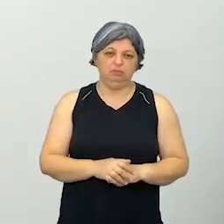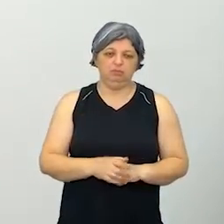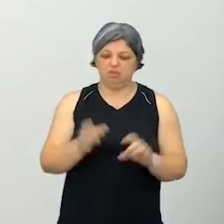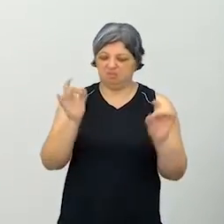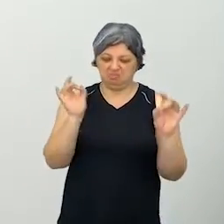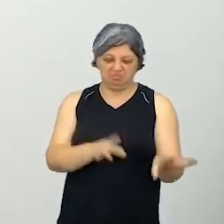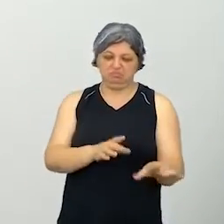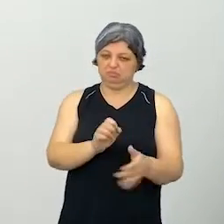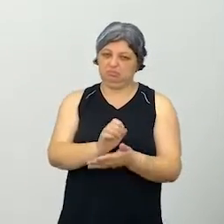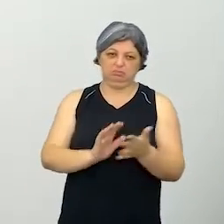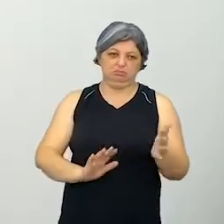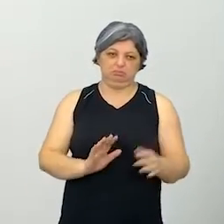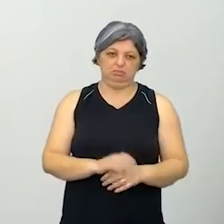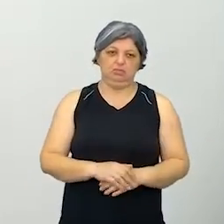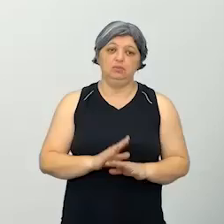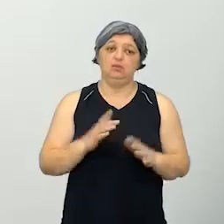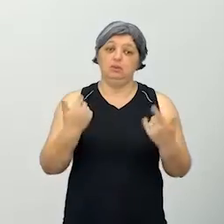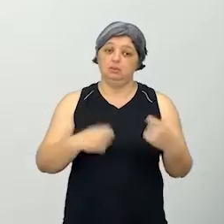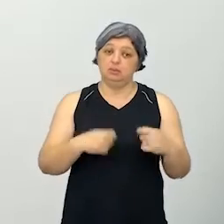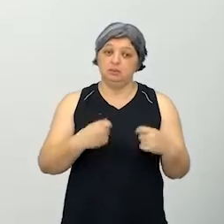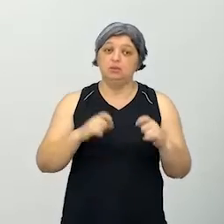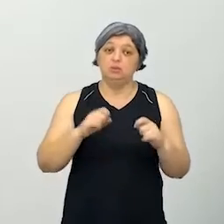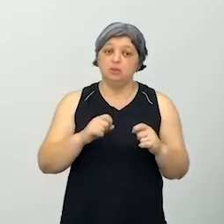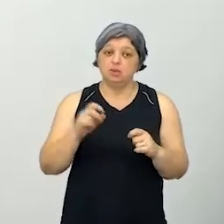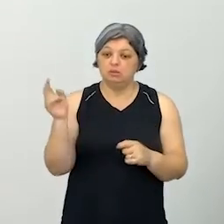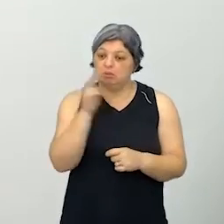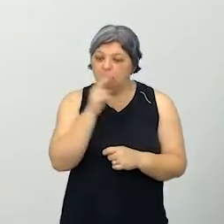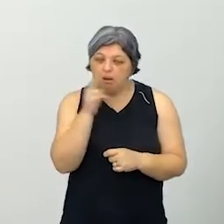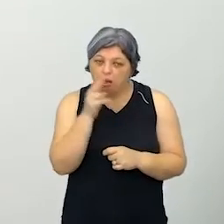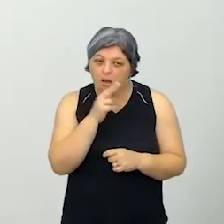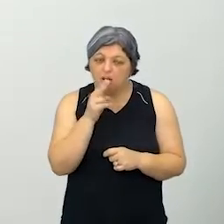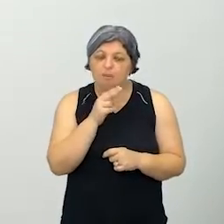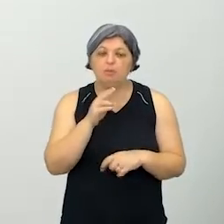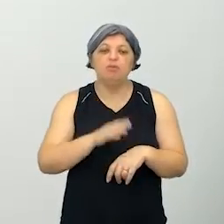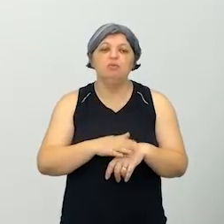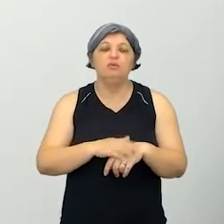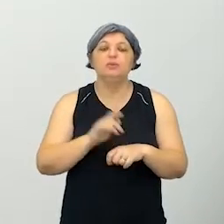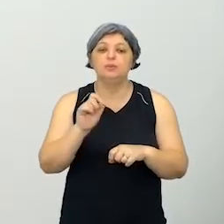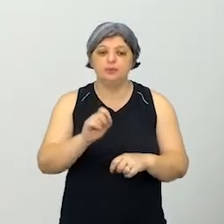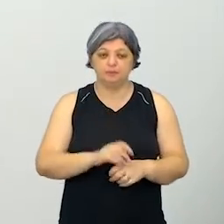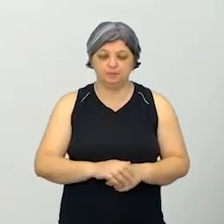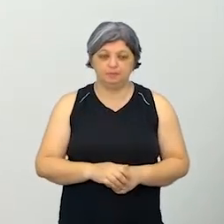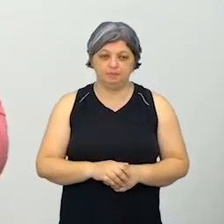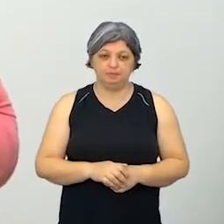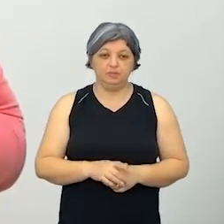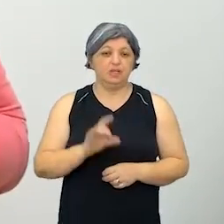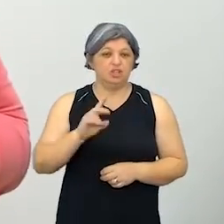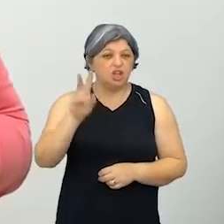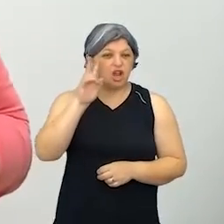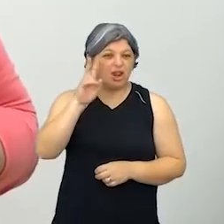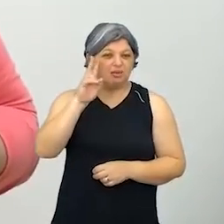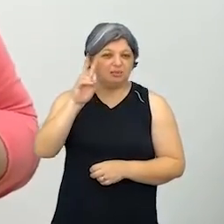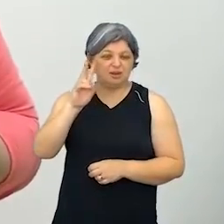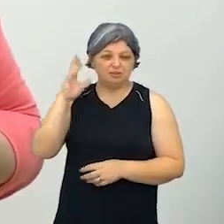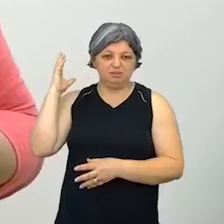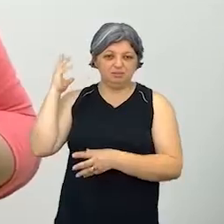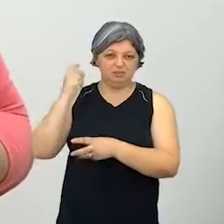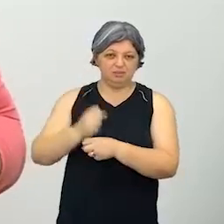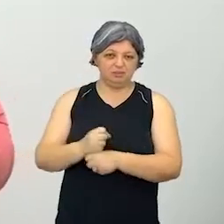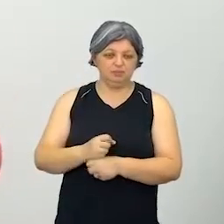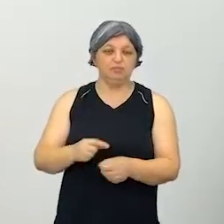está percebendo aí necessidades muito urgentes. E aí, para a gente relembrar com os nossos alunos qual a